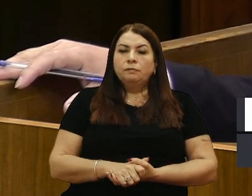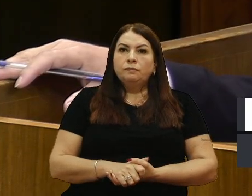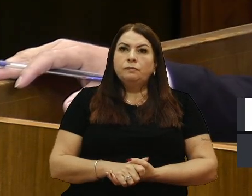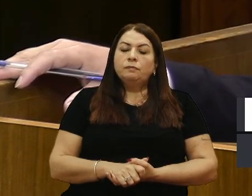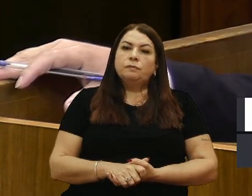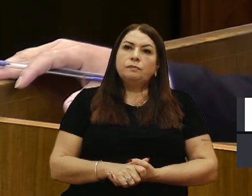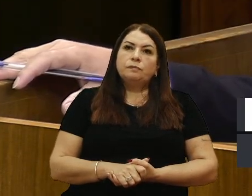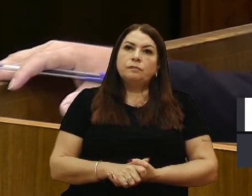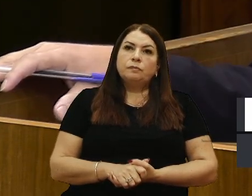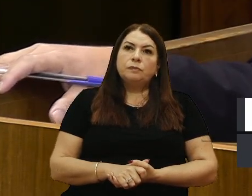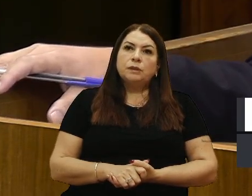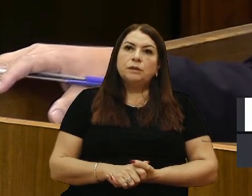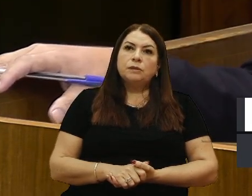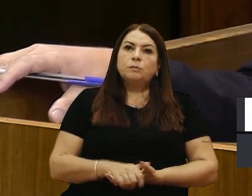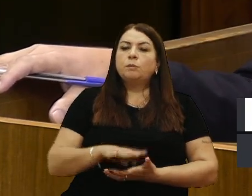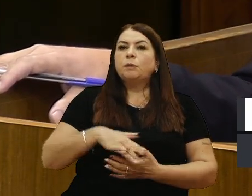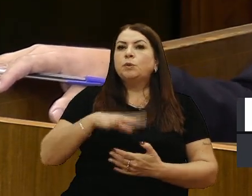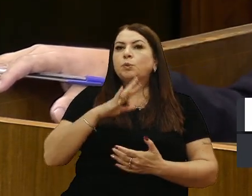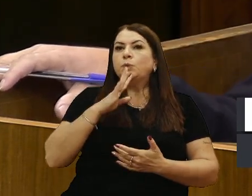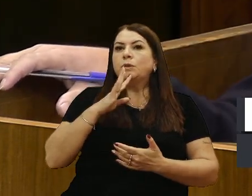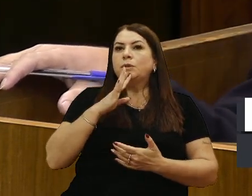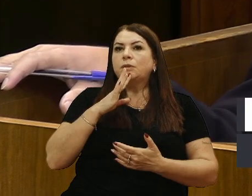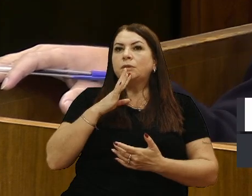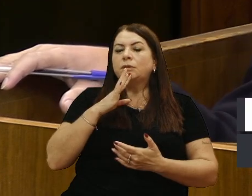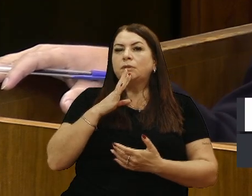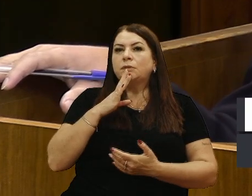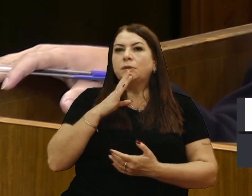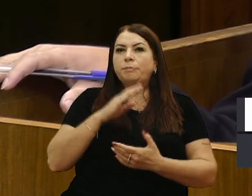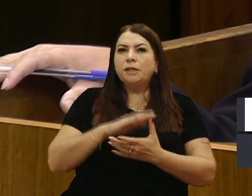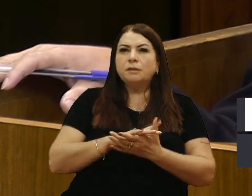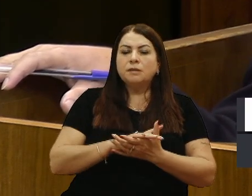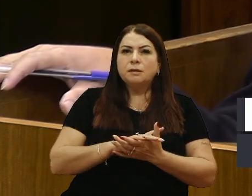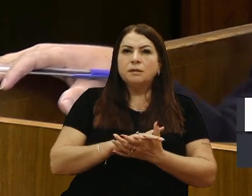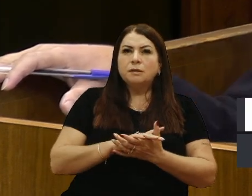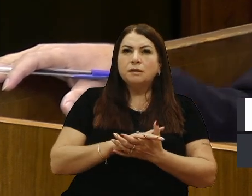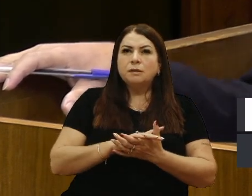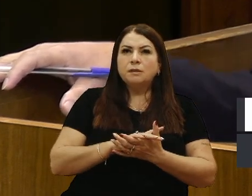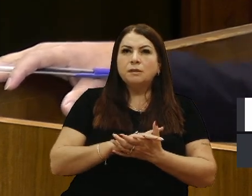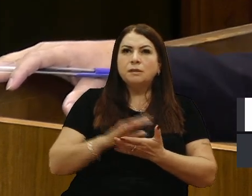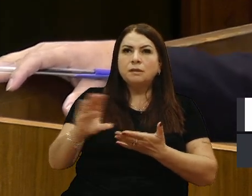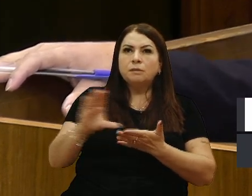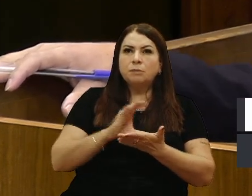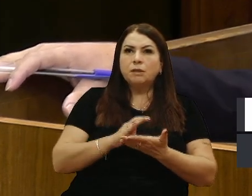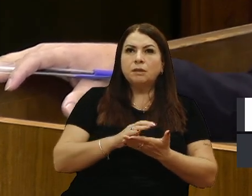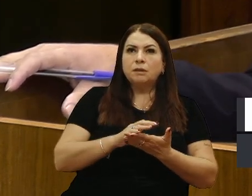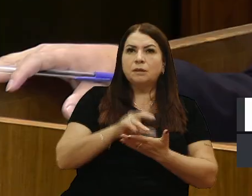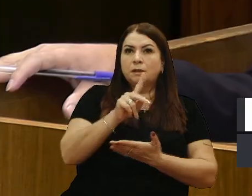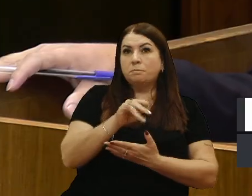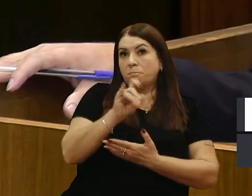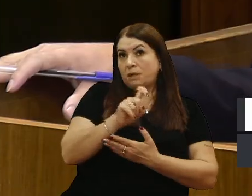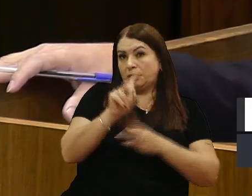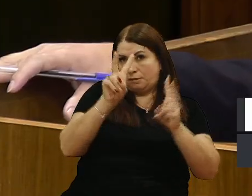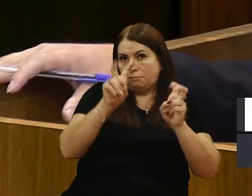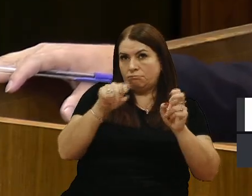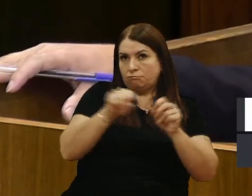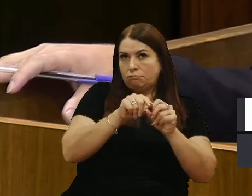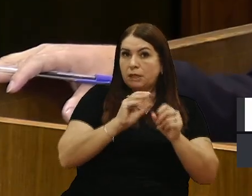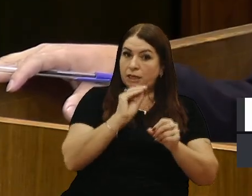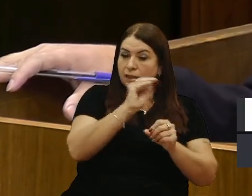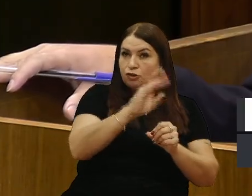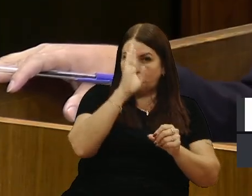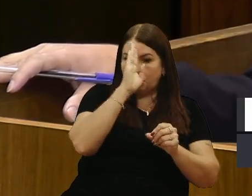que é mais conhecida como também emenda PIX, que entra direto no caixa do município e serve